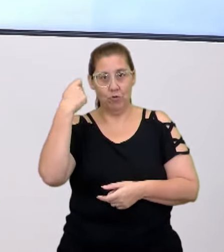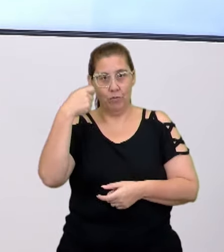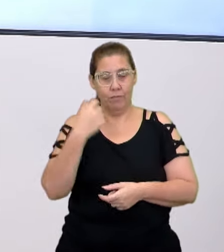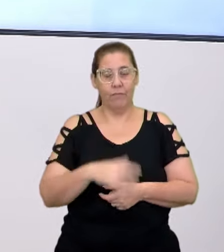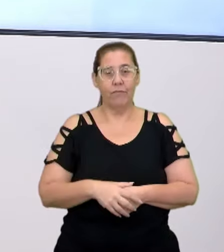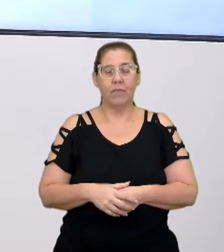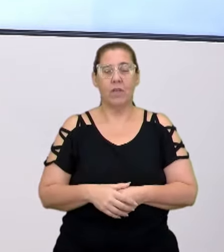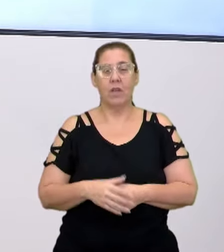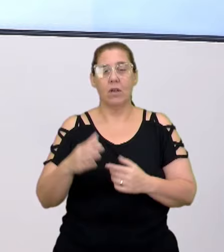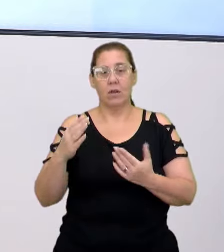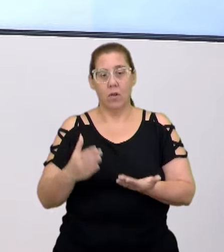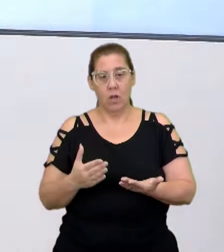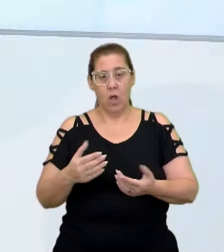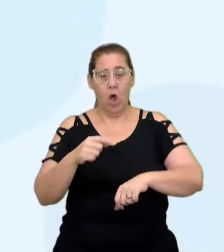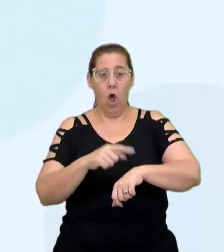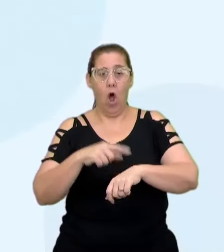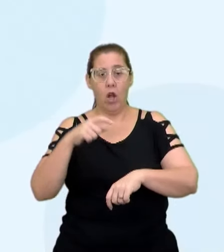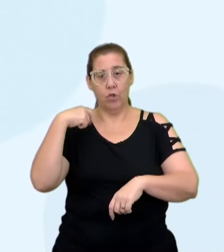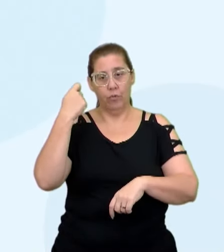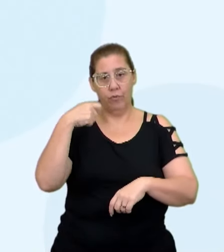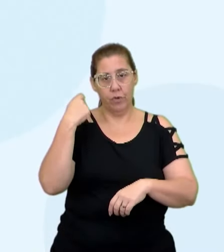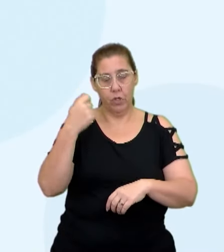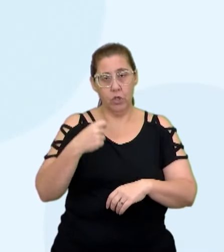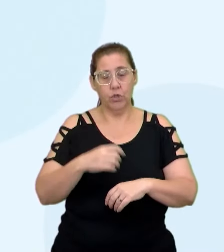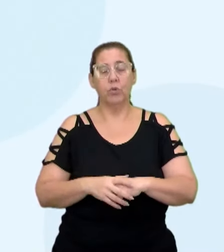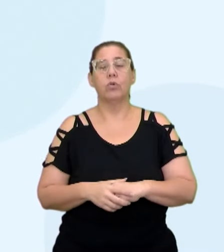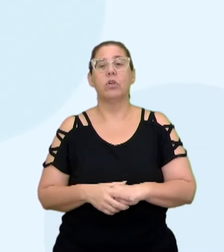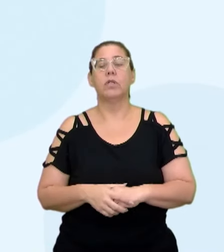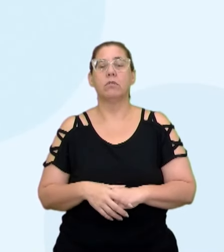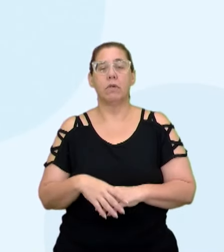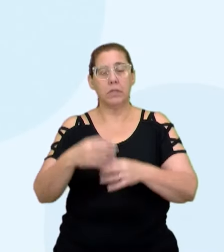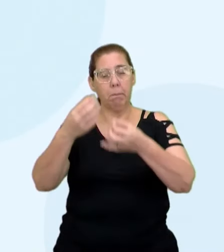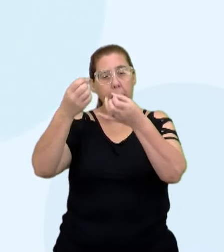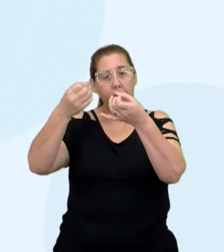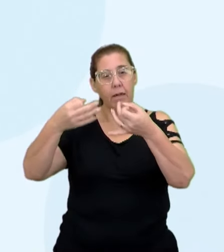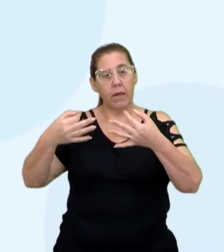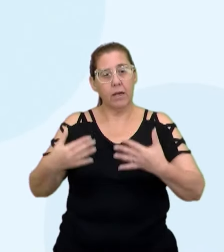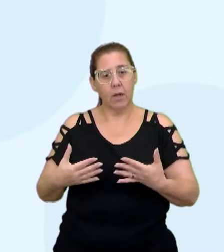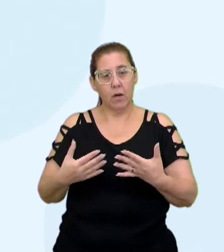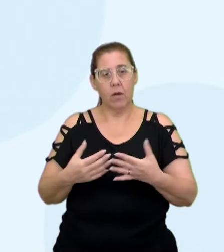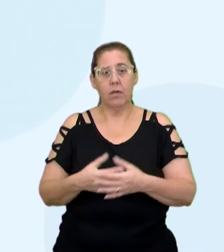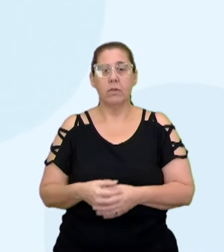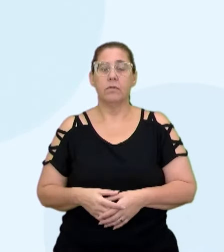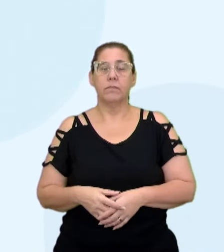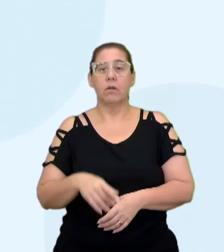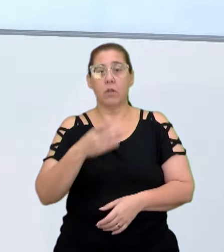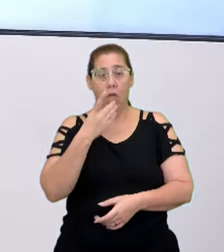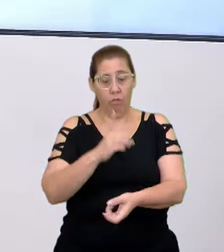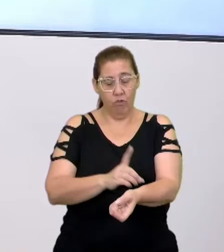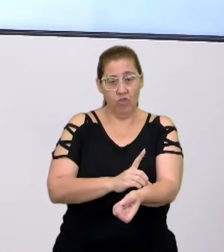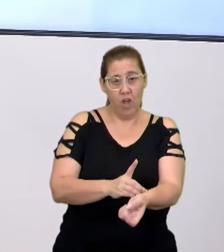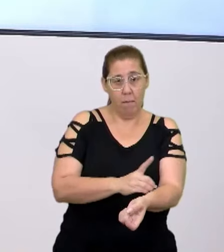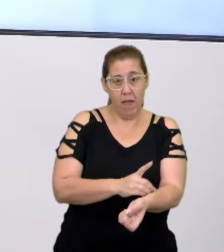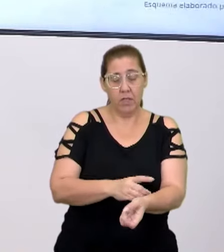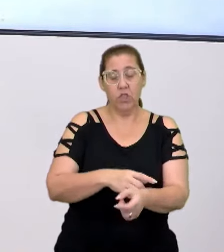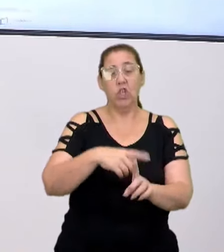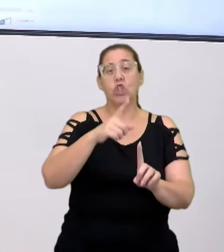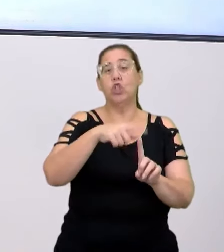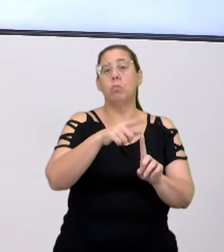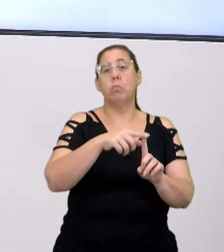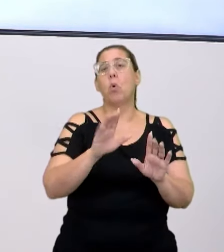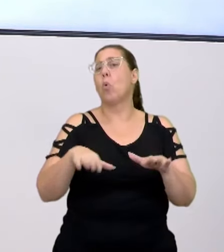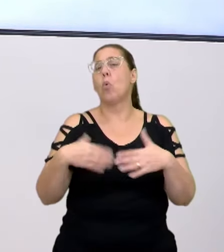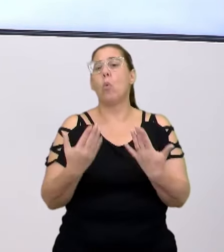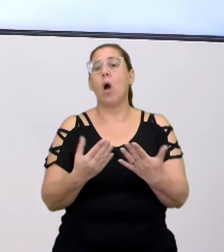gente vai agora para a hora do vídeo, onde a gente vai falar, olha só, diabetes e tipos de